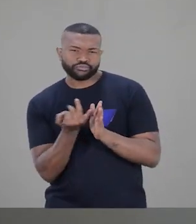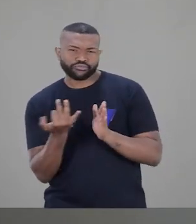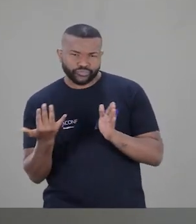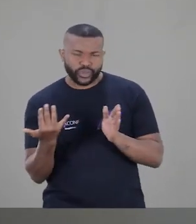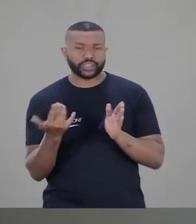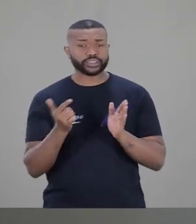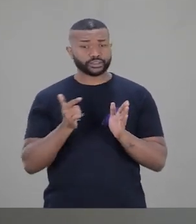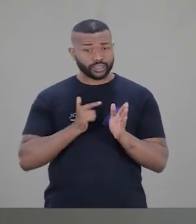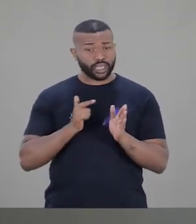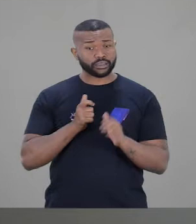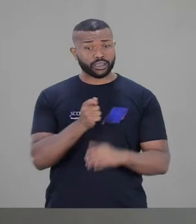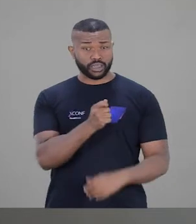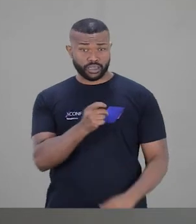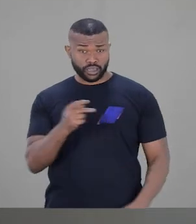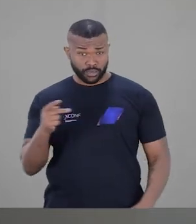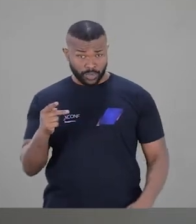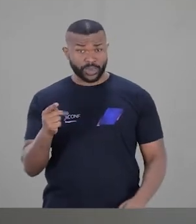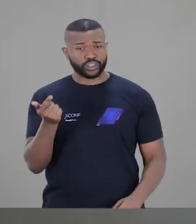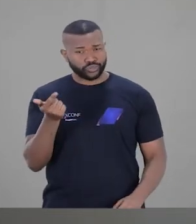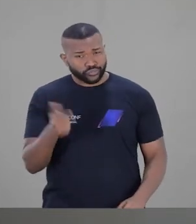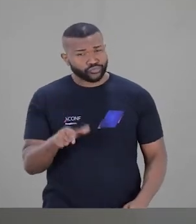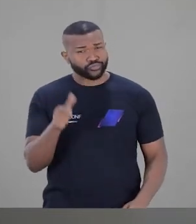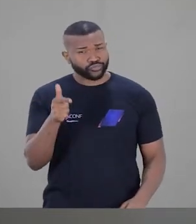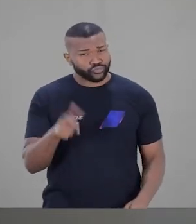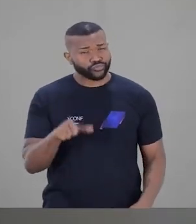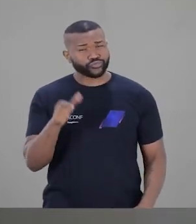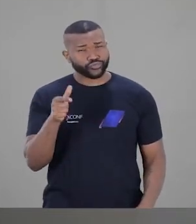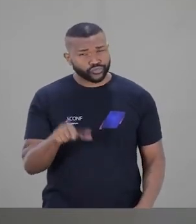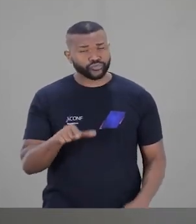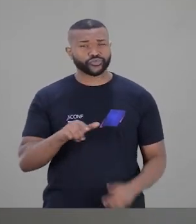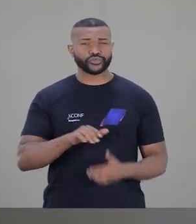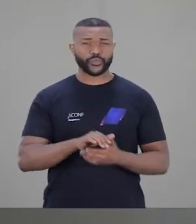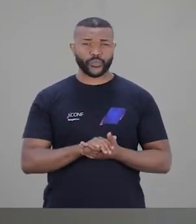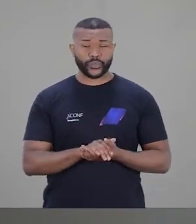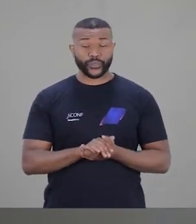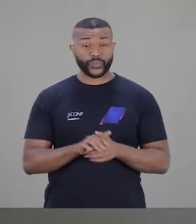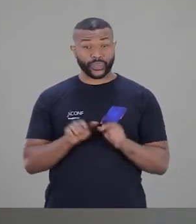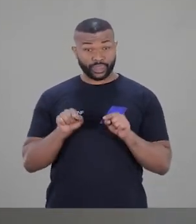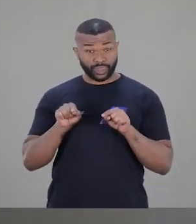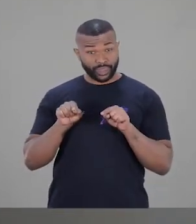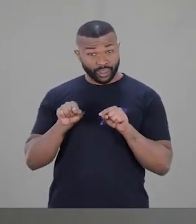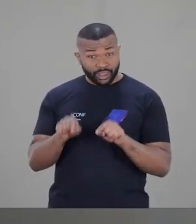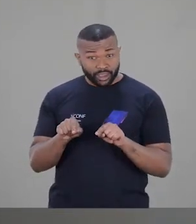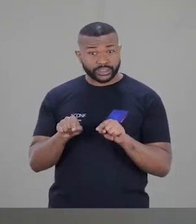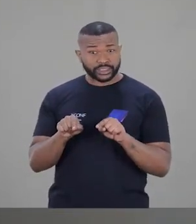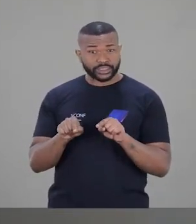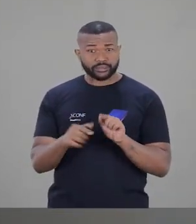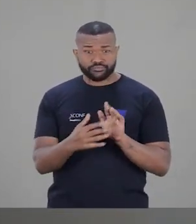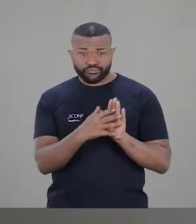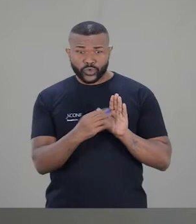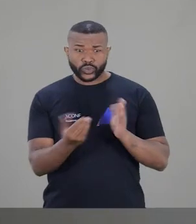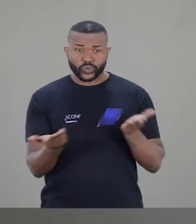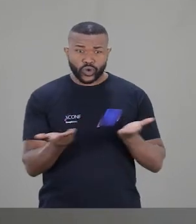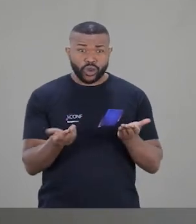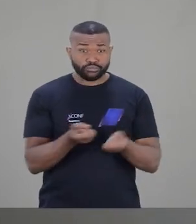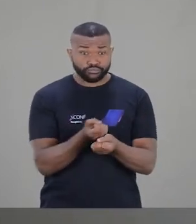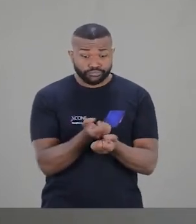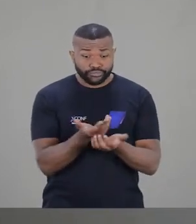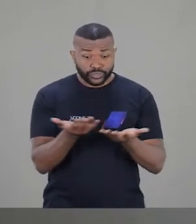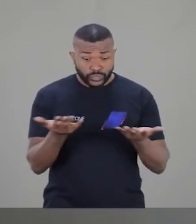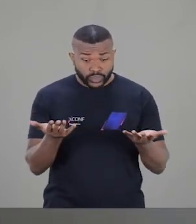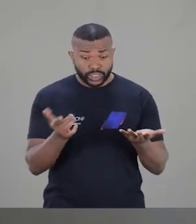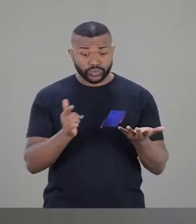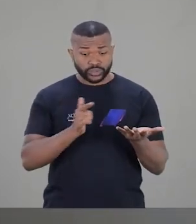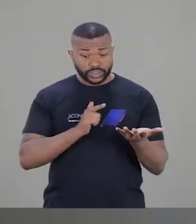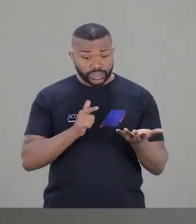nas apps de forma repetida. E esse módulo que está